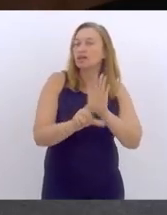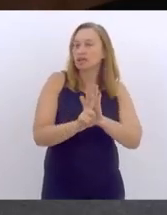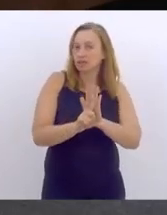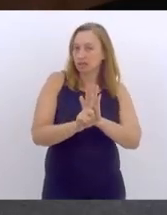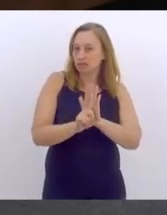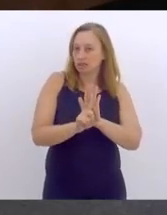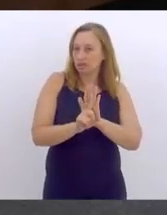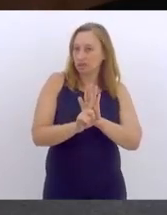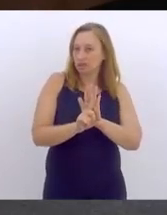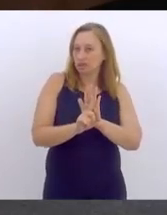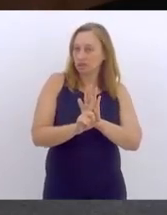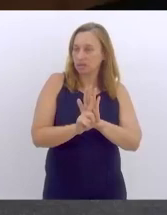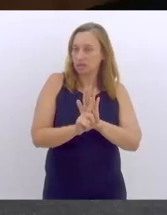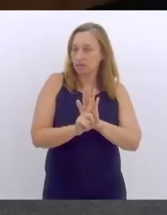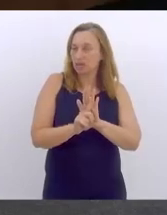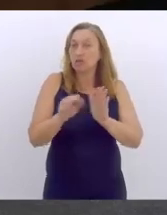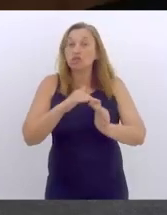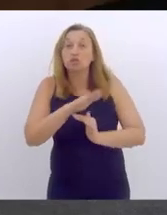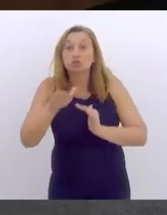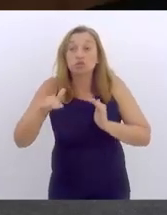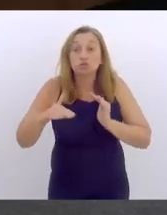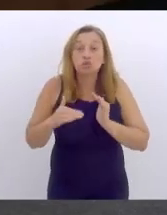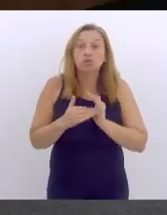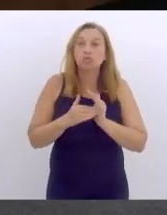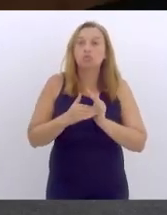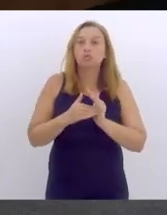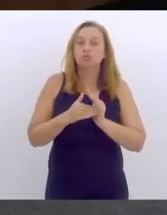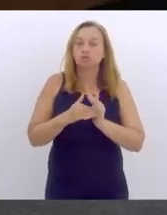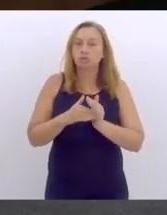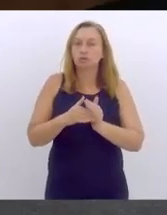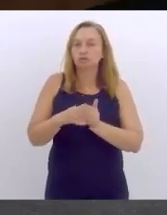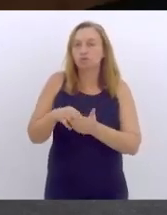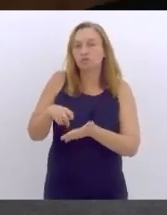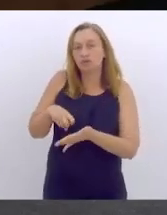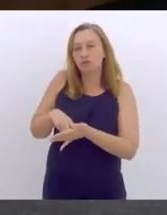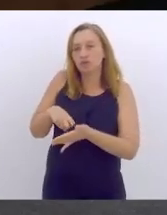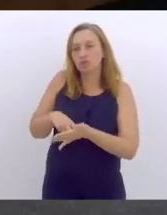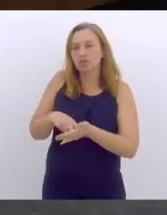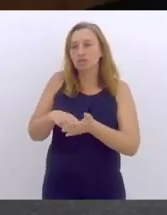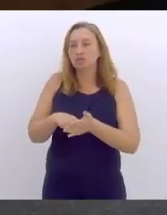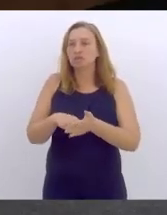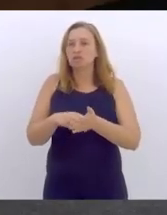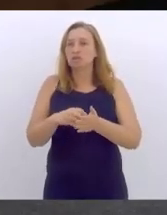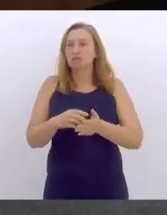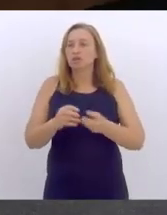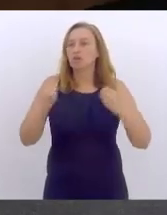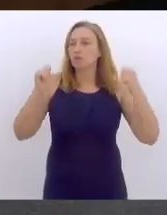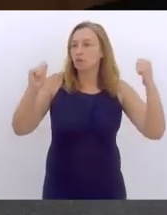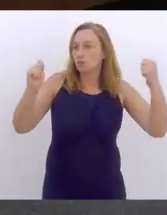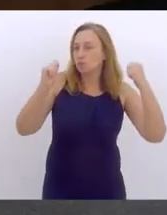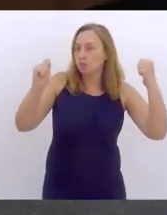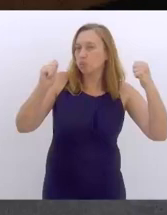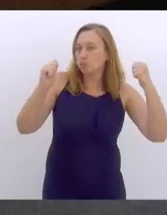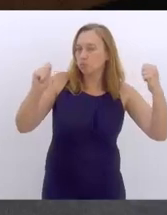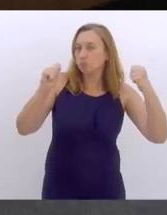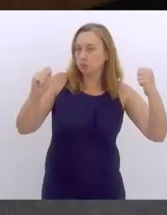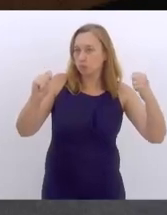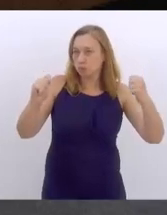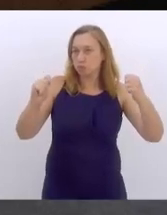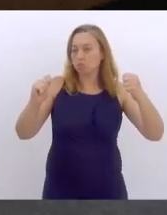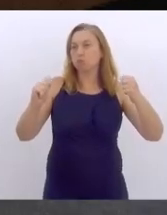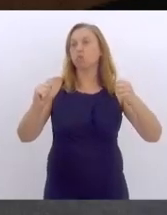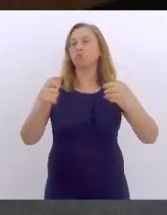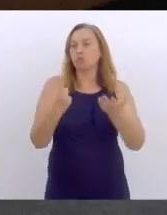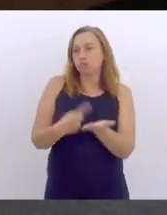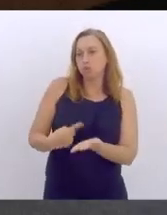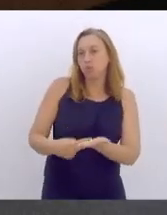ficam extintas todas as punições às torcidas organizadas por atos praticados